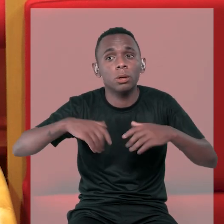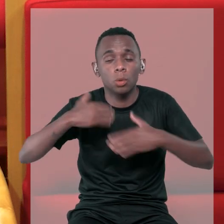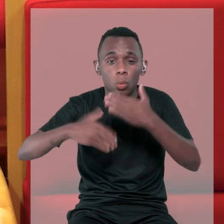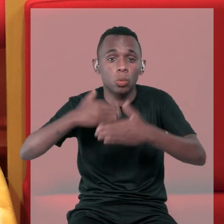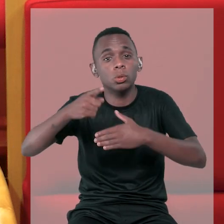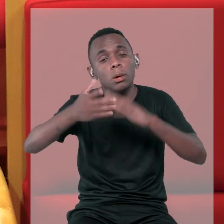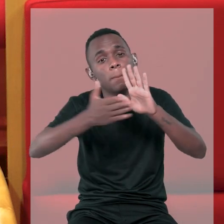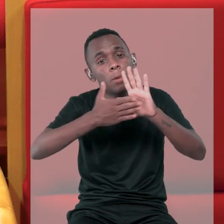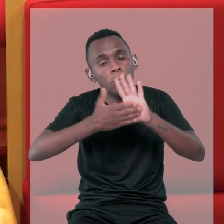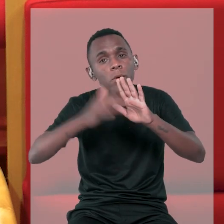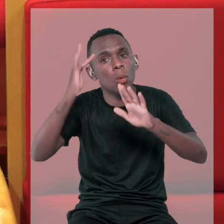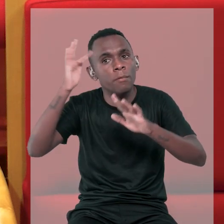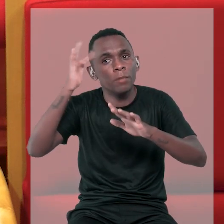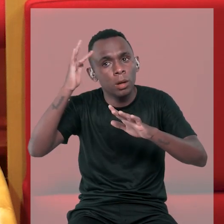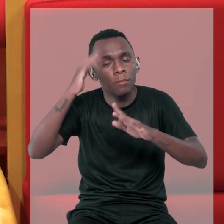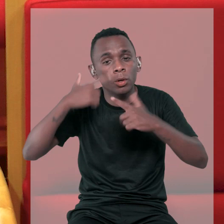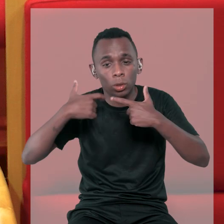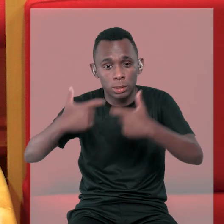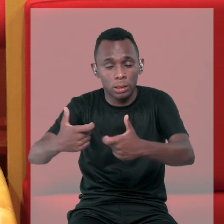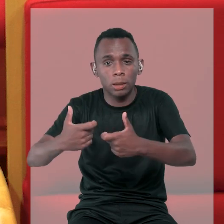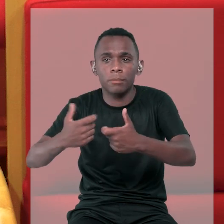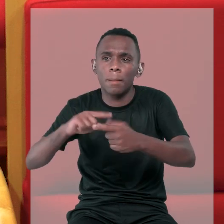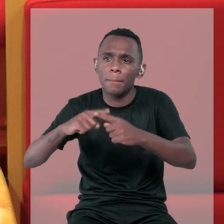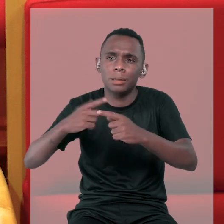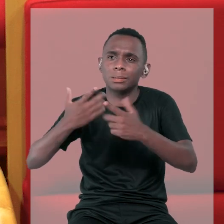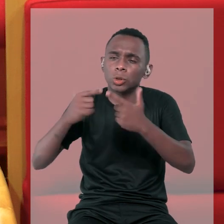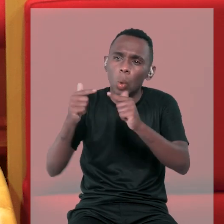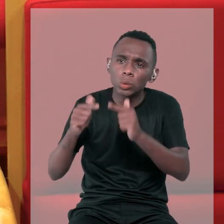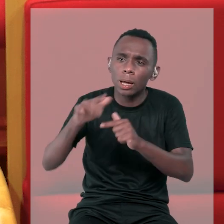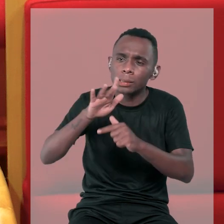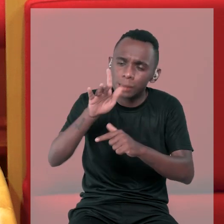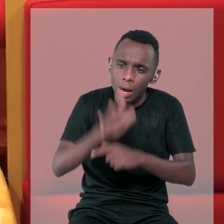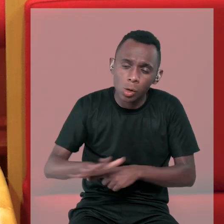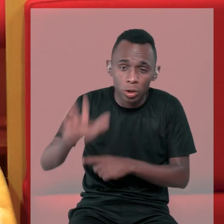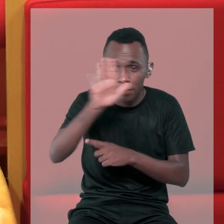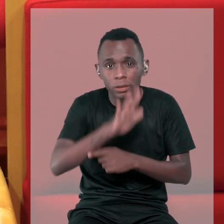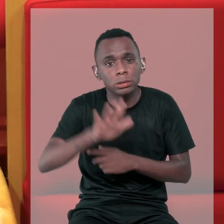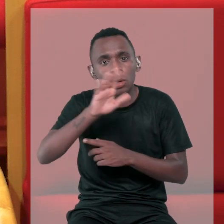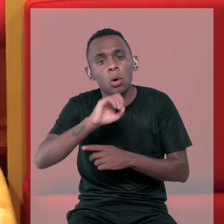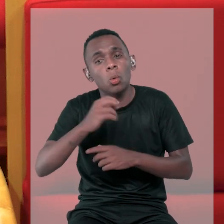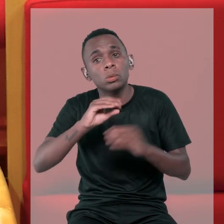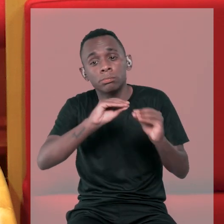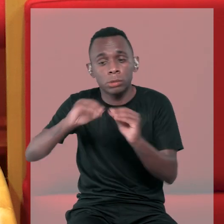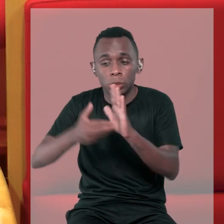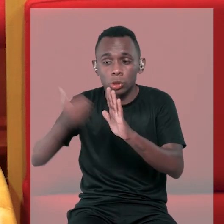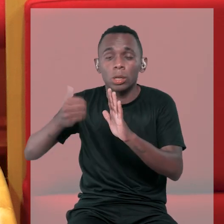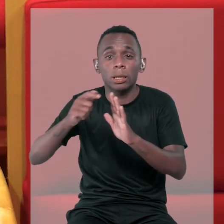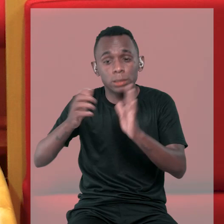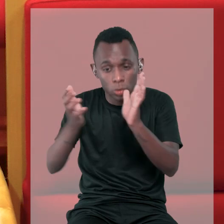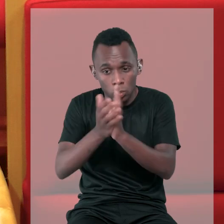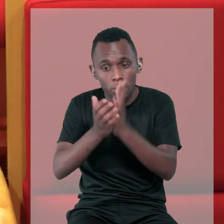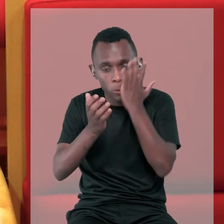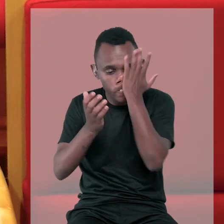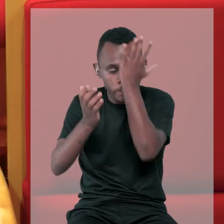da guerra sem a categoria universal, e se, ao remover a categoria universal, nós não